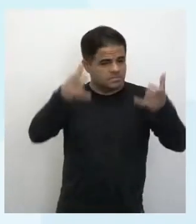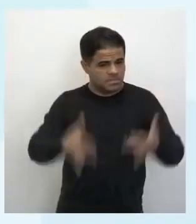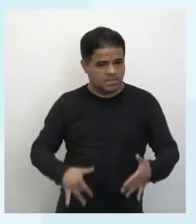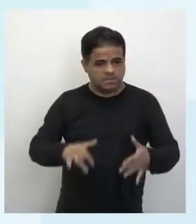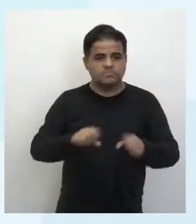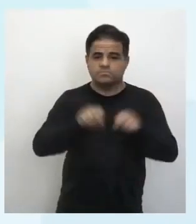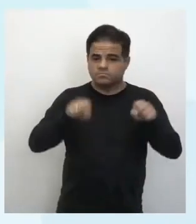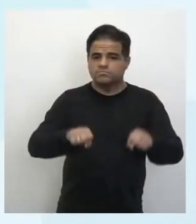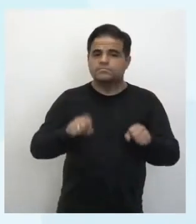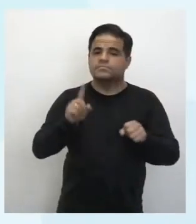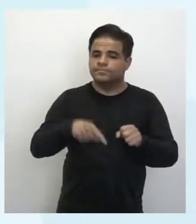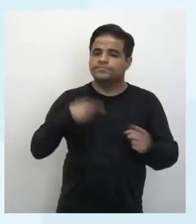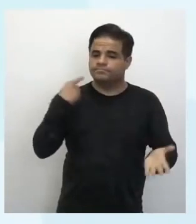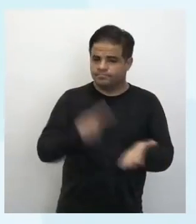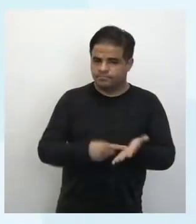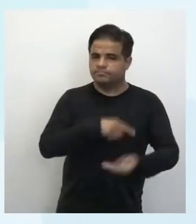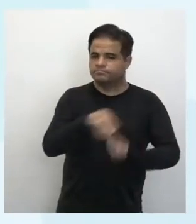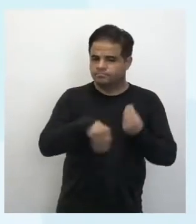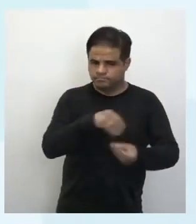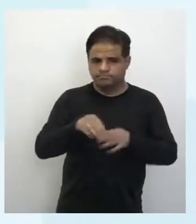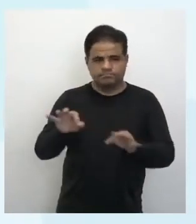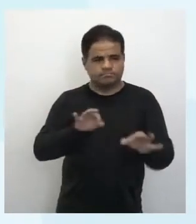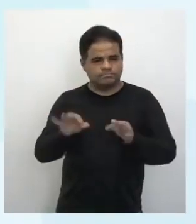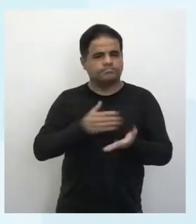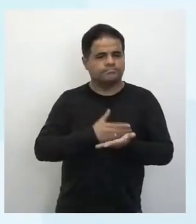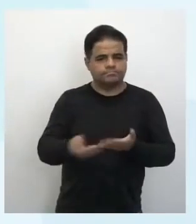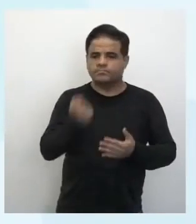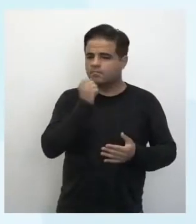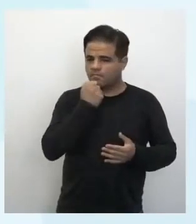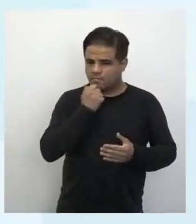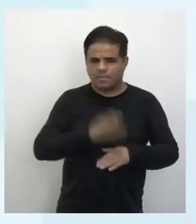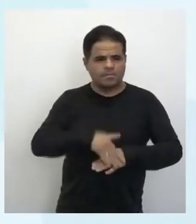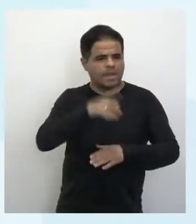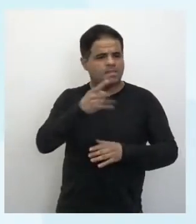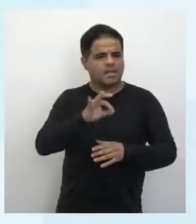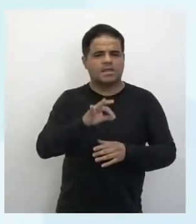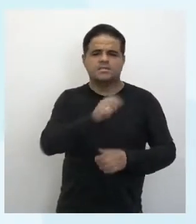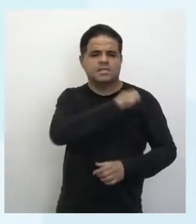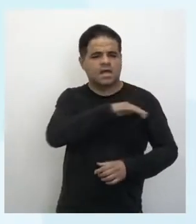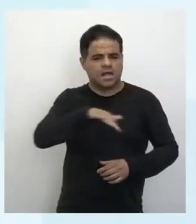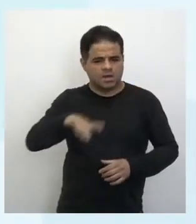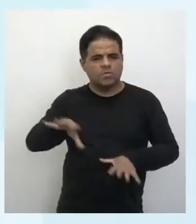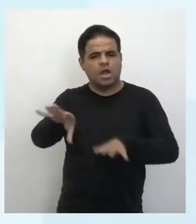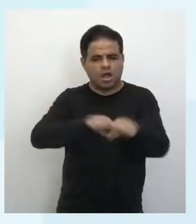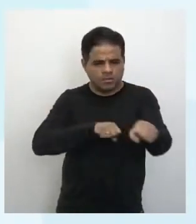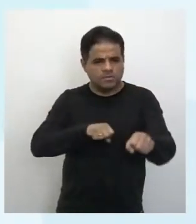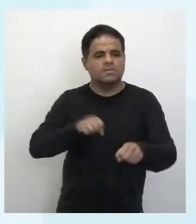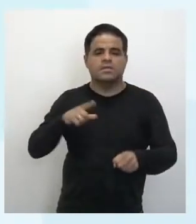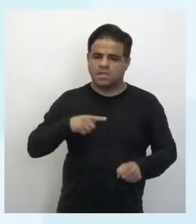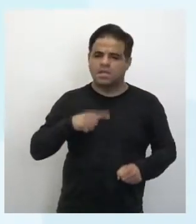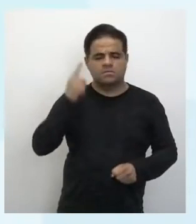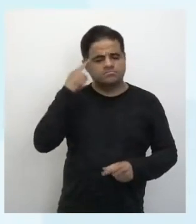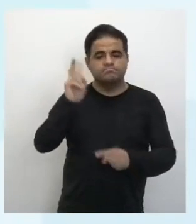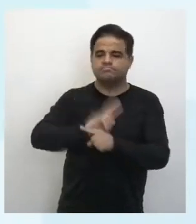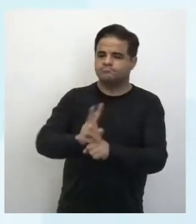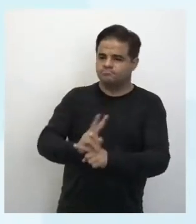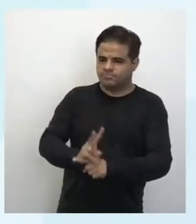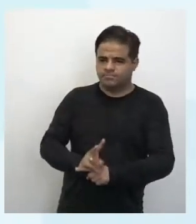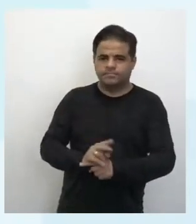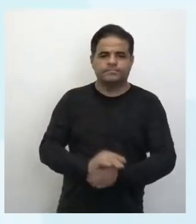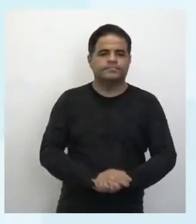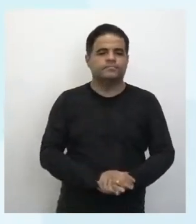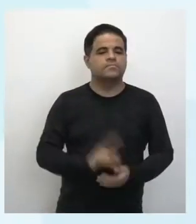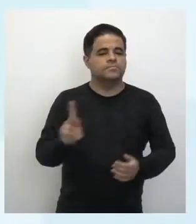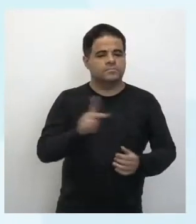sistema é fruto de uma combinação de projetos de iniciação científica de mais de 10 alunos de graduação que ele supervisionou.